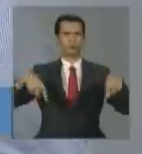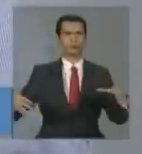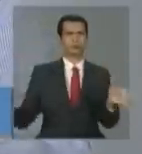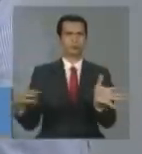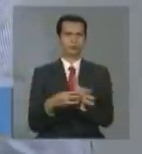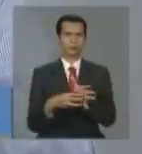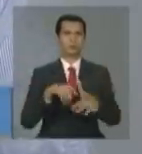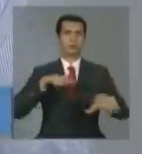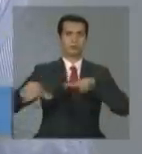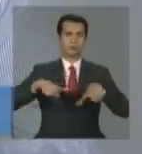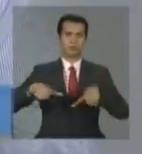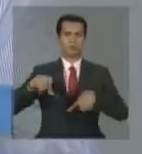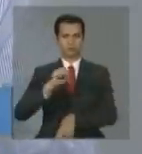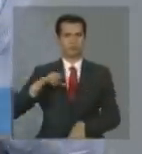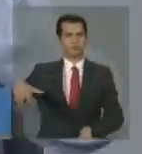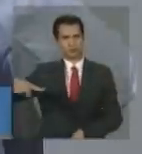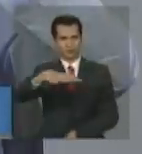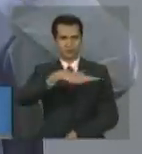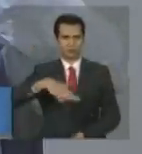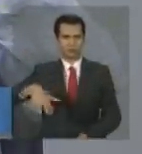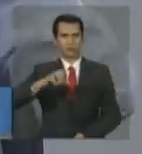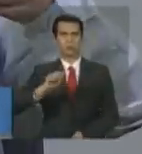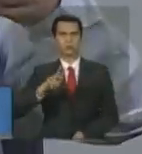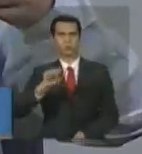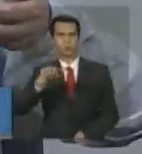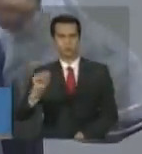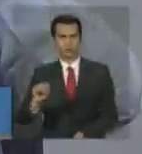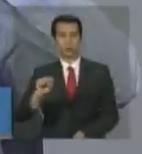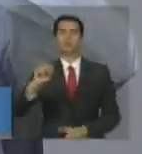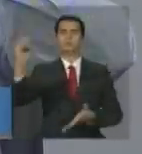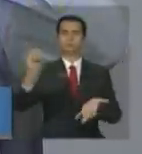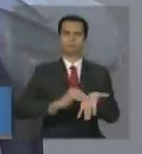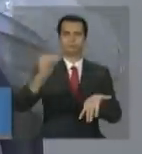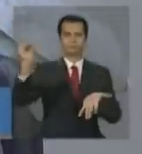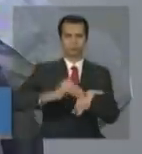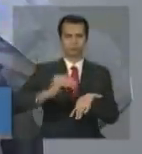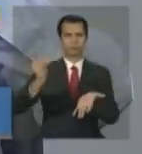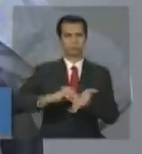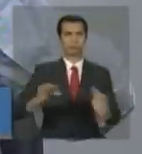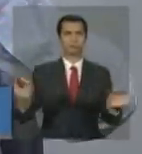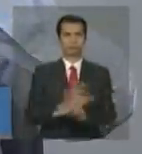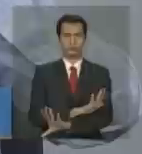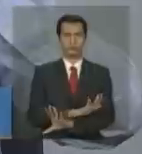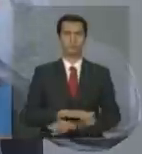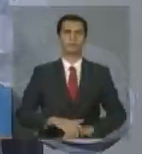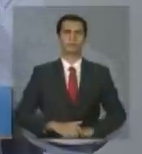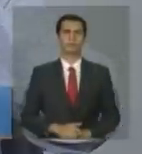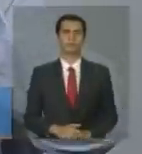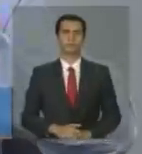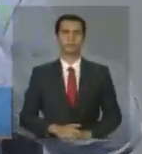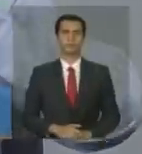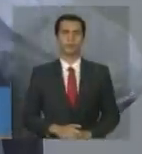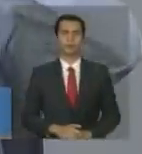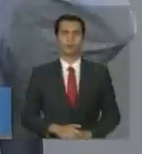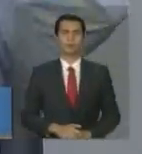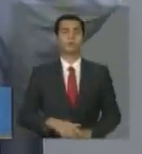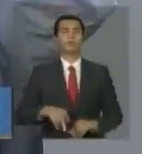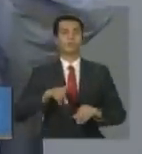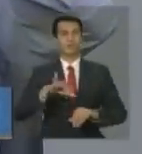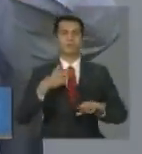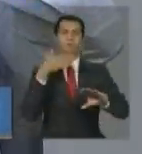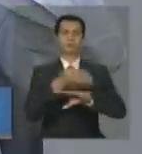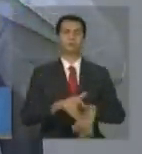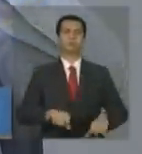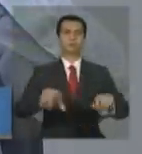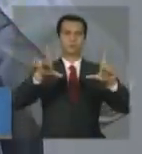SUAS do município a partir desse momento. Vamos falar de telas de sistema, né? Então, ele vai acessar o SAA, o Sistema de Autenticação e Autorização, vai clicar